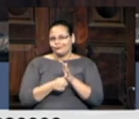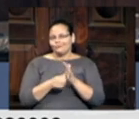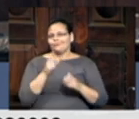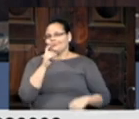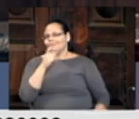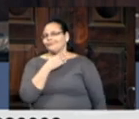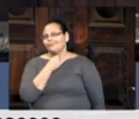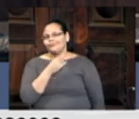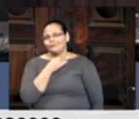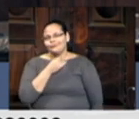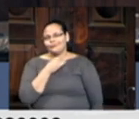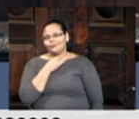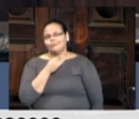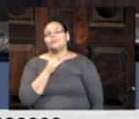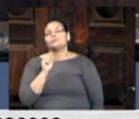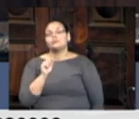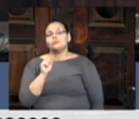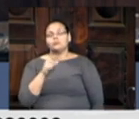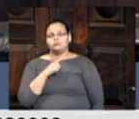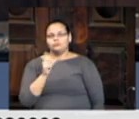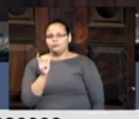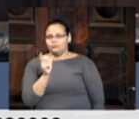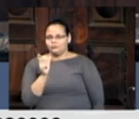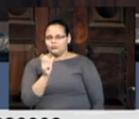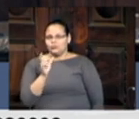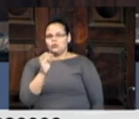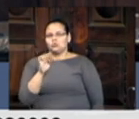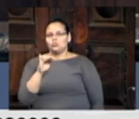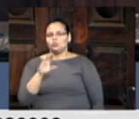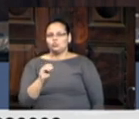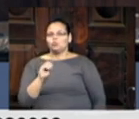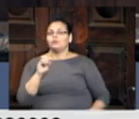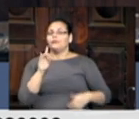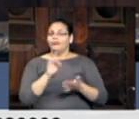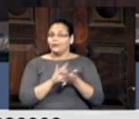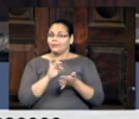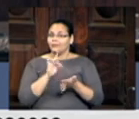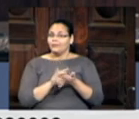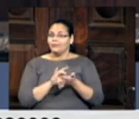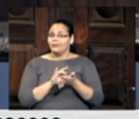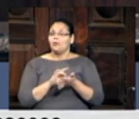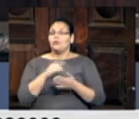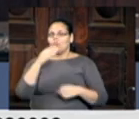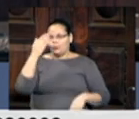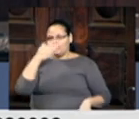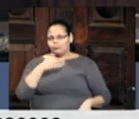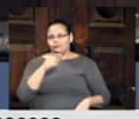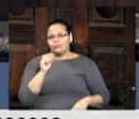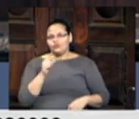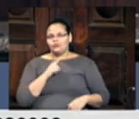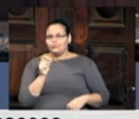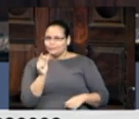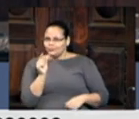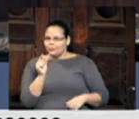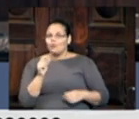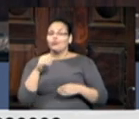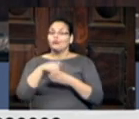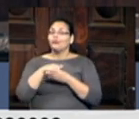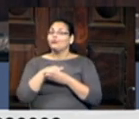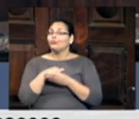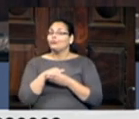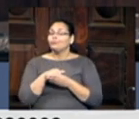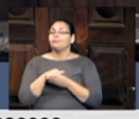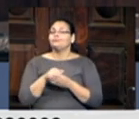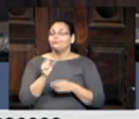falsificadas, com títulos eleitorais verdadeiros e comprovante de votação.